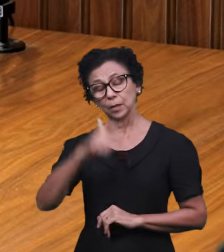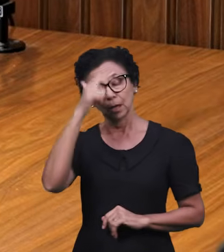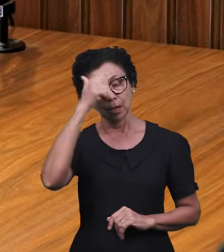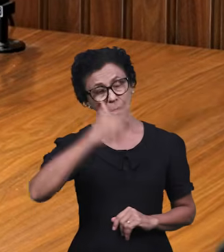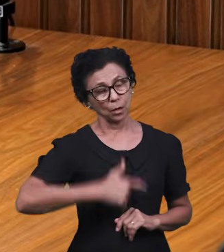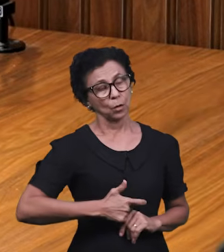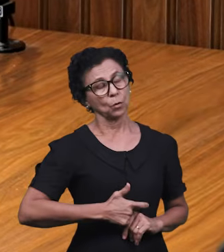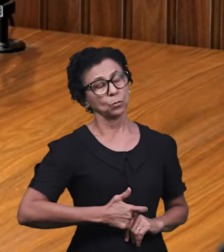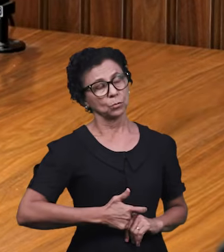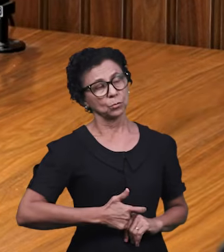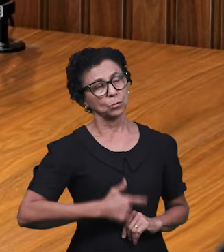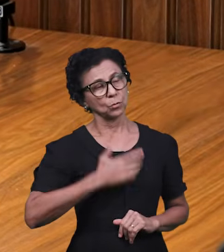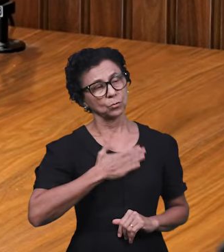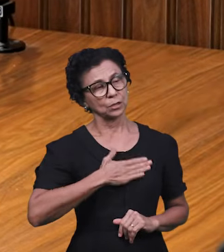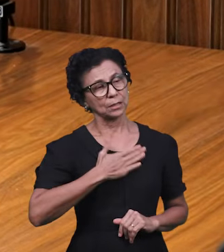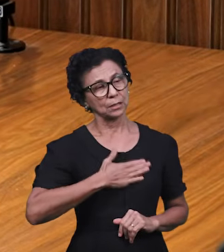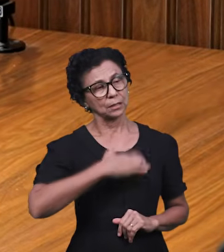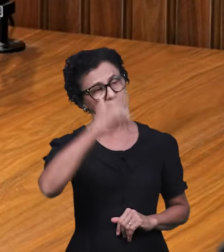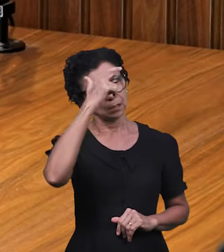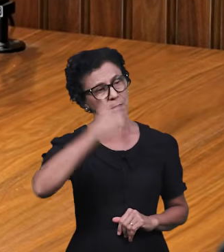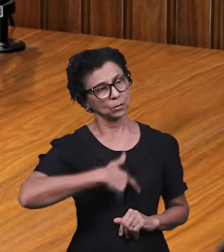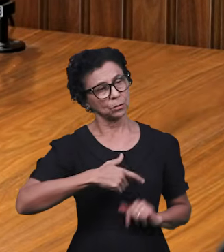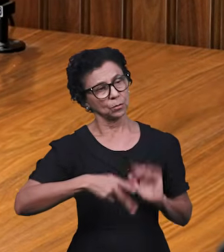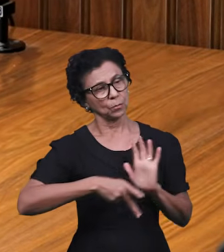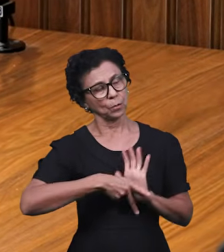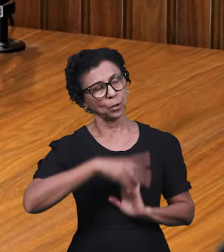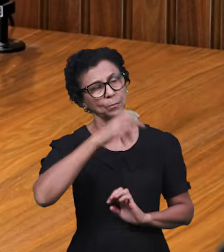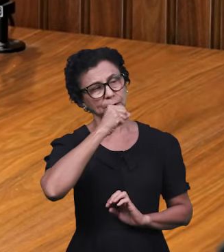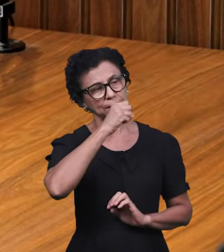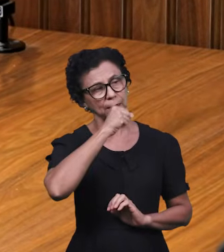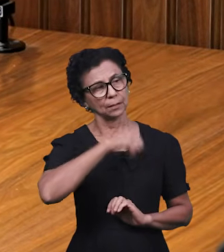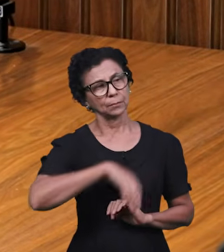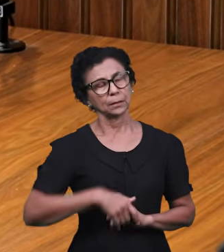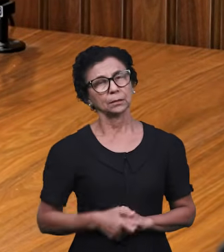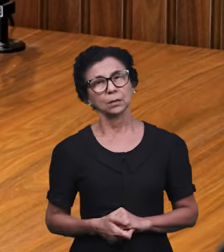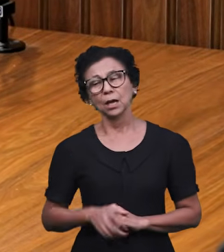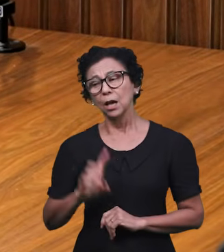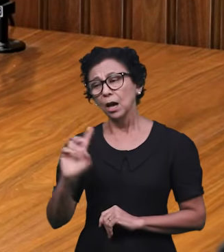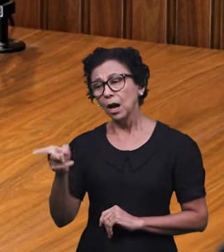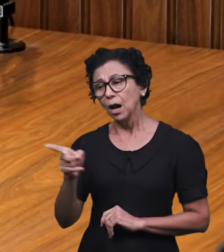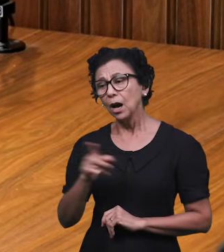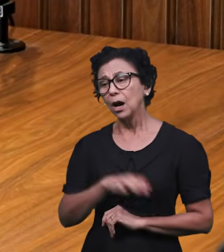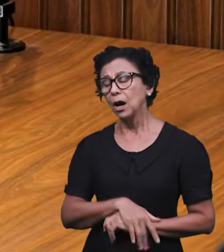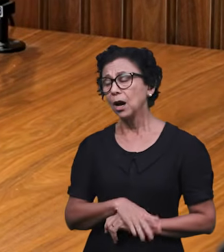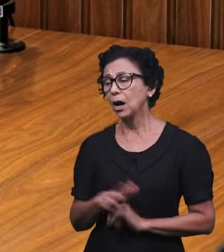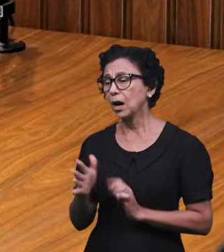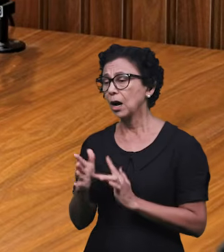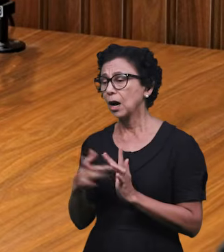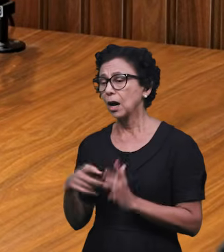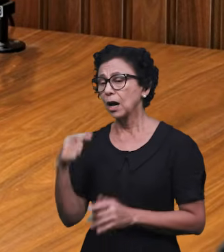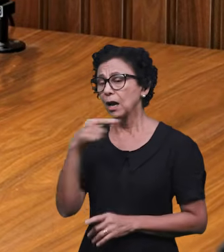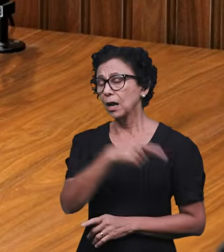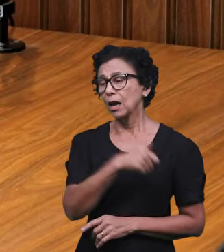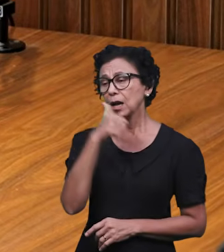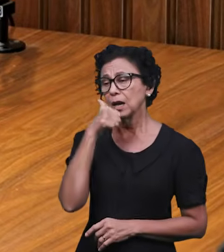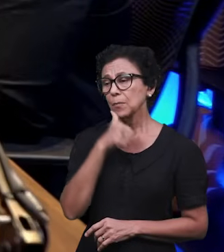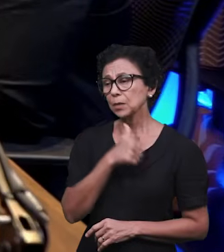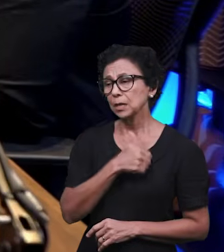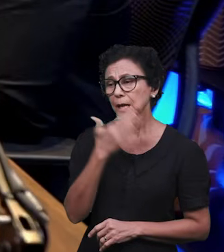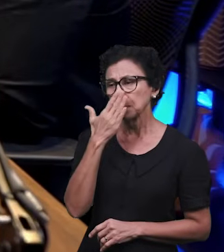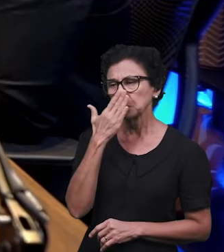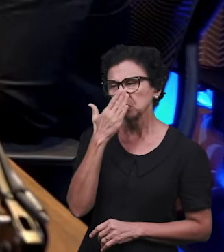sou o descanso do Senhor. E eles sempre queriam: ó, ela pecou, ela é digna de morte, é digna